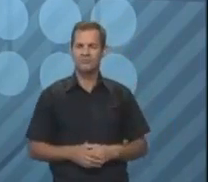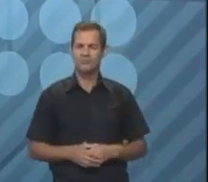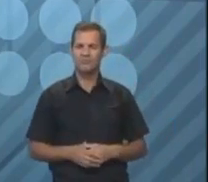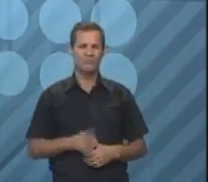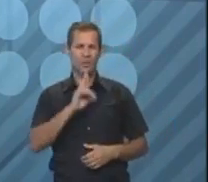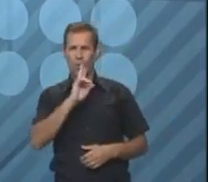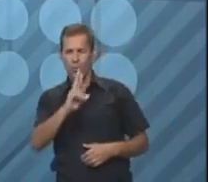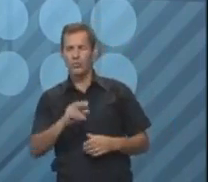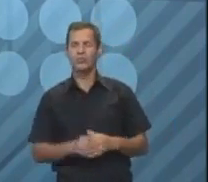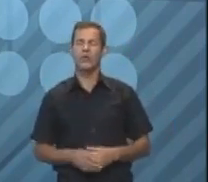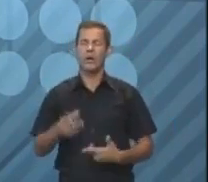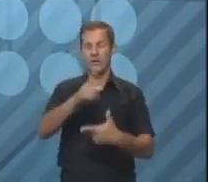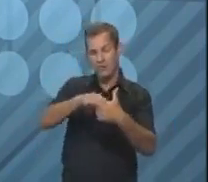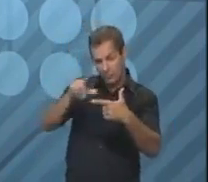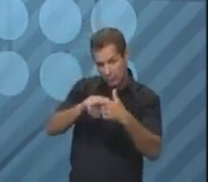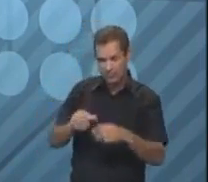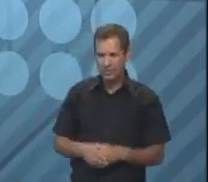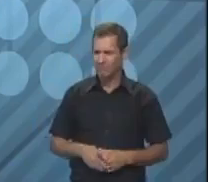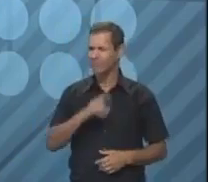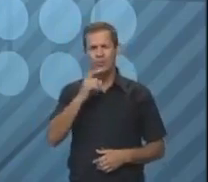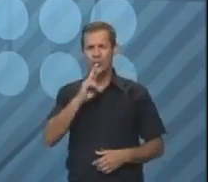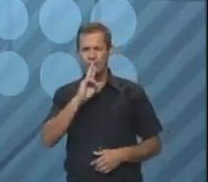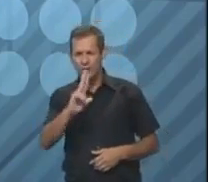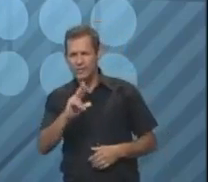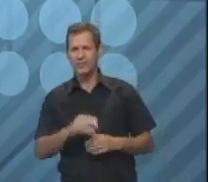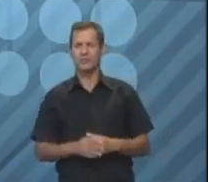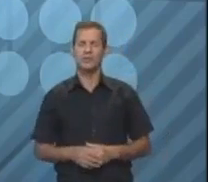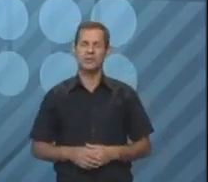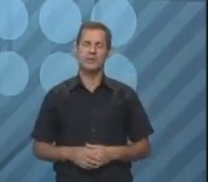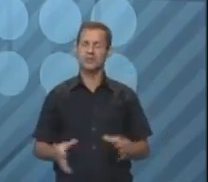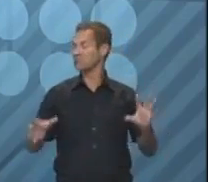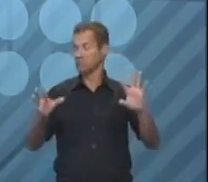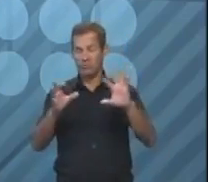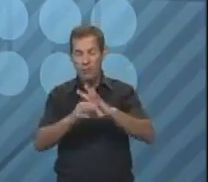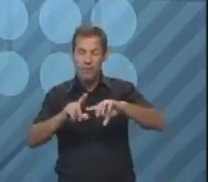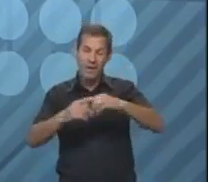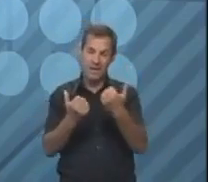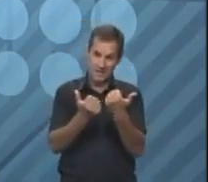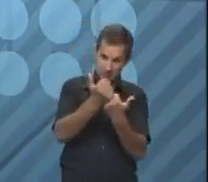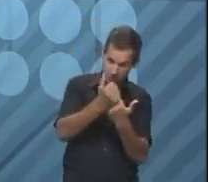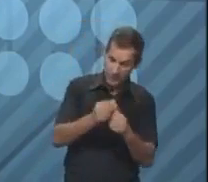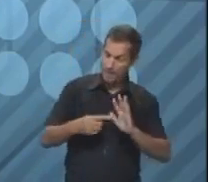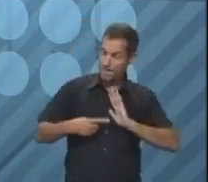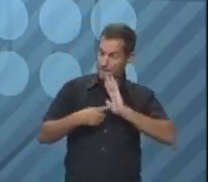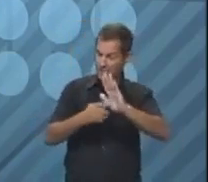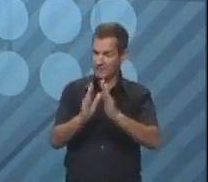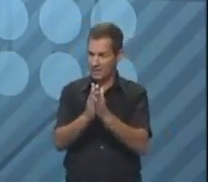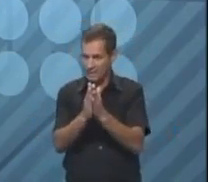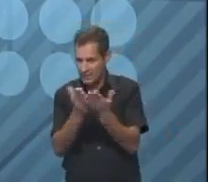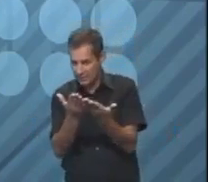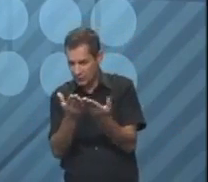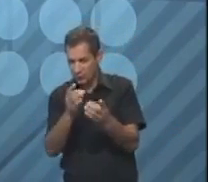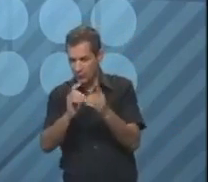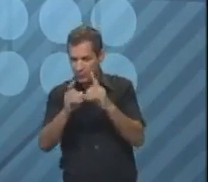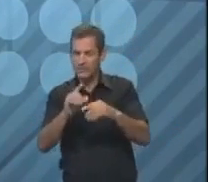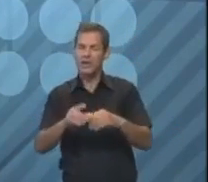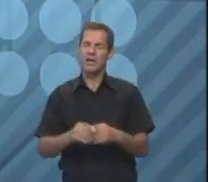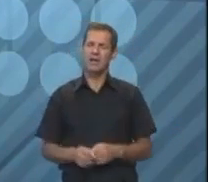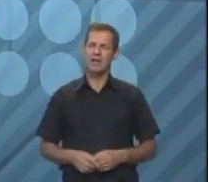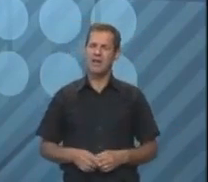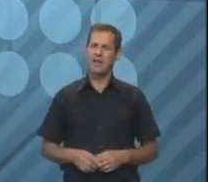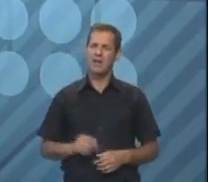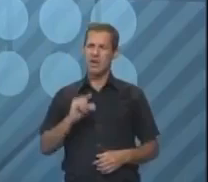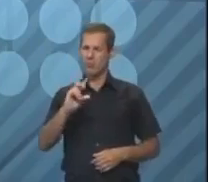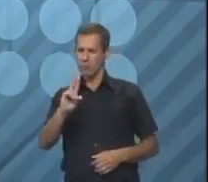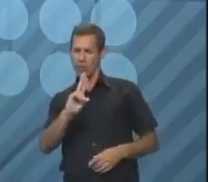não resolve o problema, você não consegue integrar. Então, a substituição que é apresentada no livro, ela é pouco